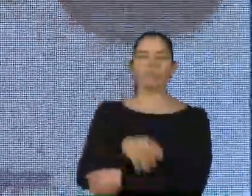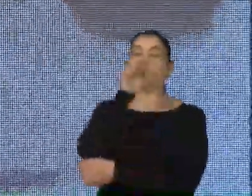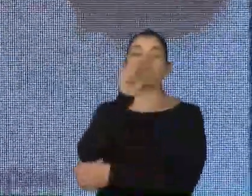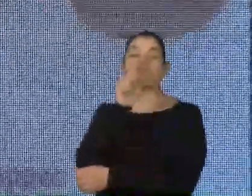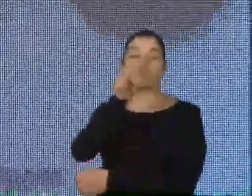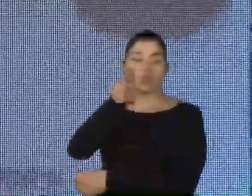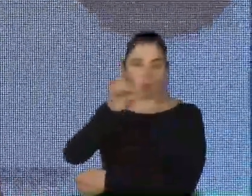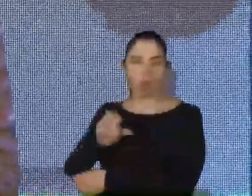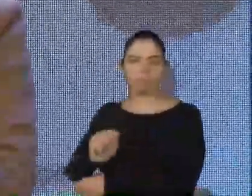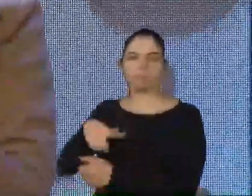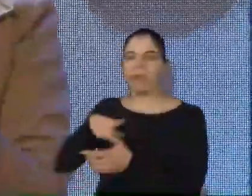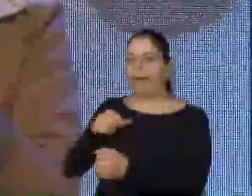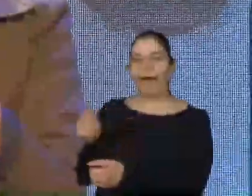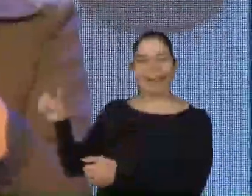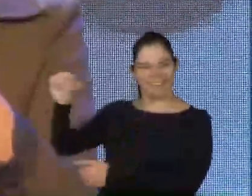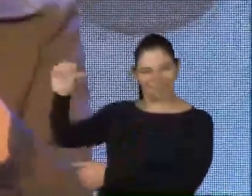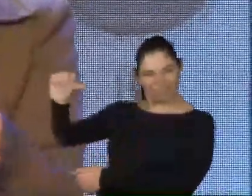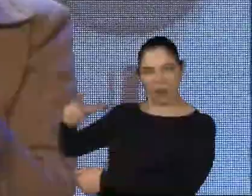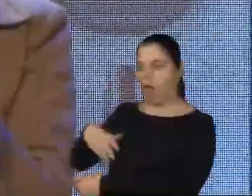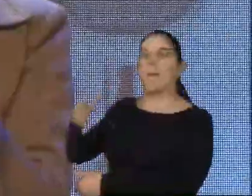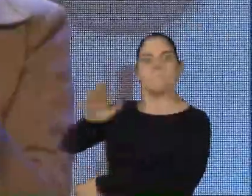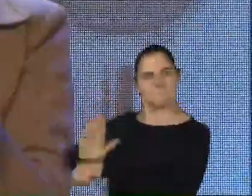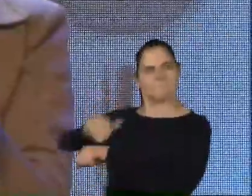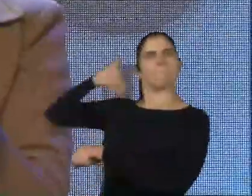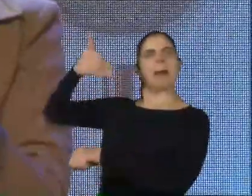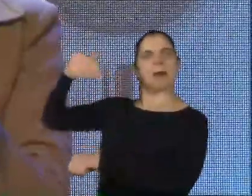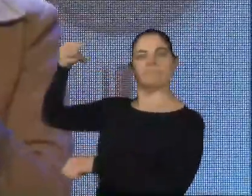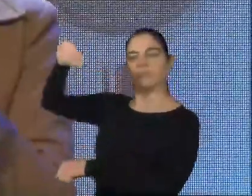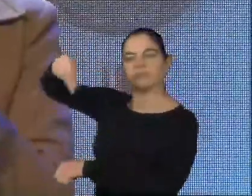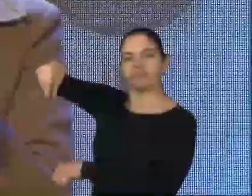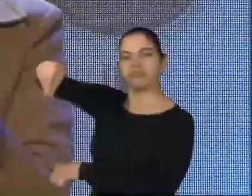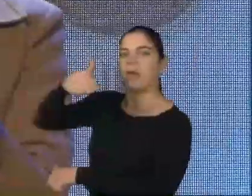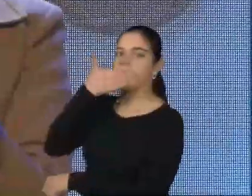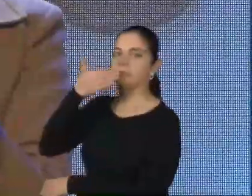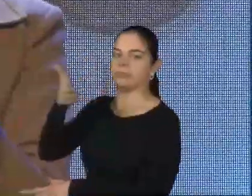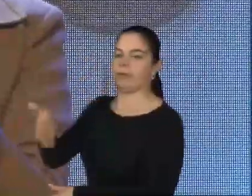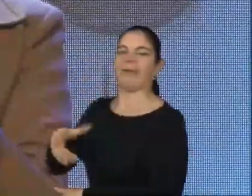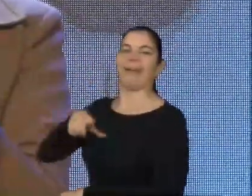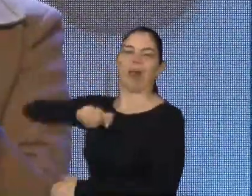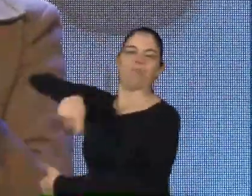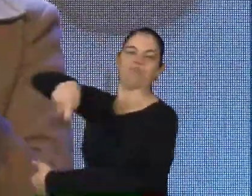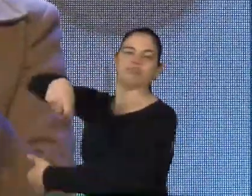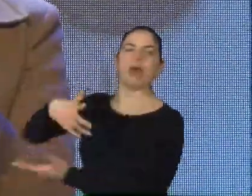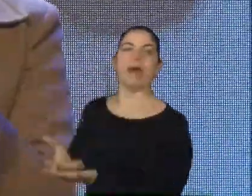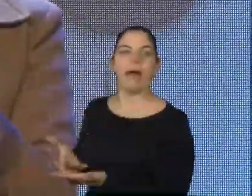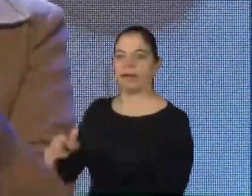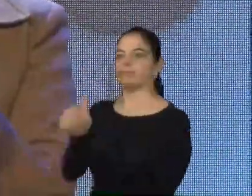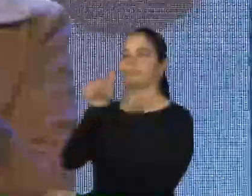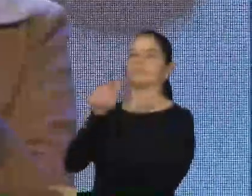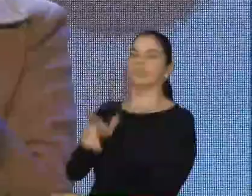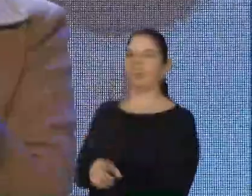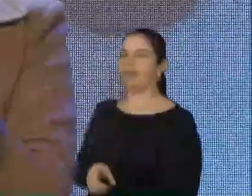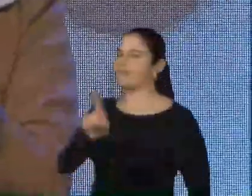de açúcar para ficar bem docinho, sai fora dessa. Isso não vai fazer bem para o seu cérebro, isso não vai fazer